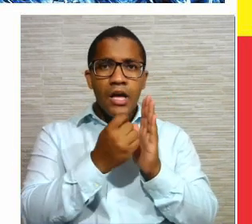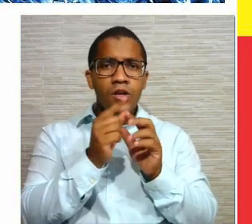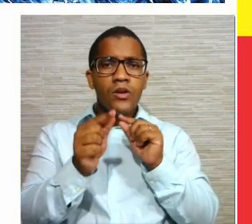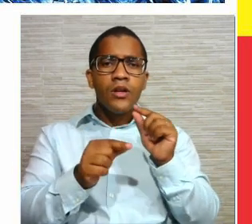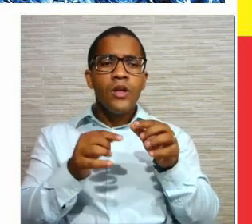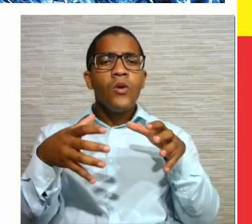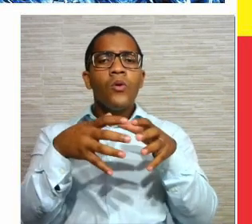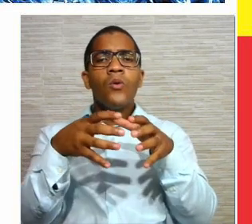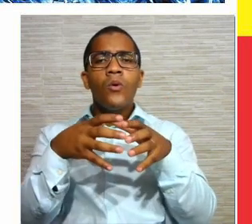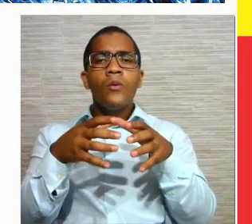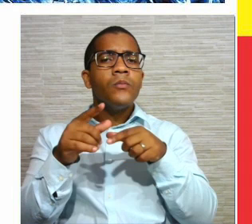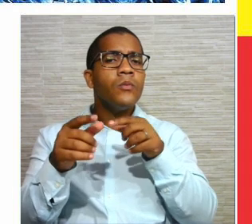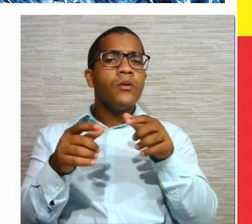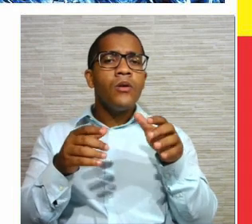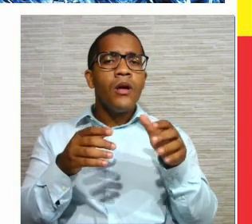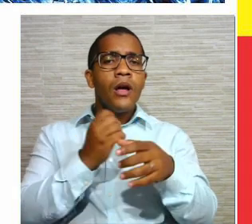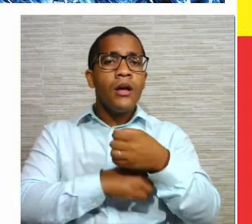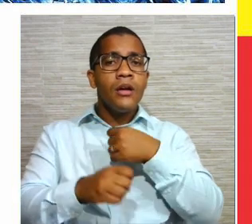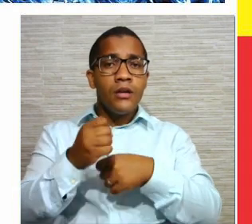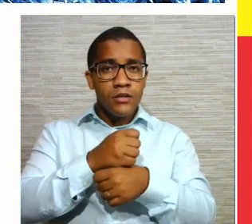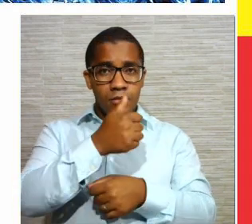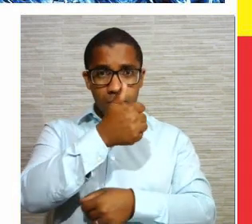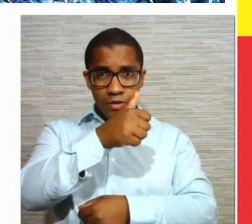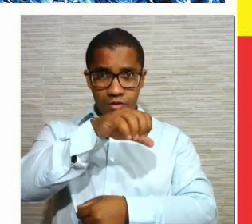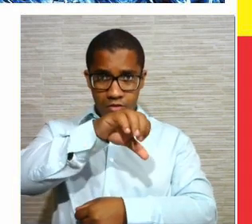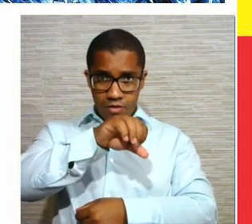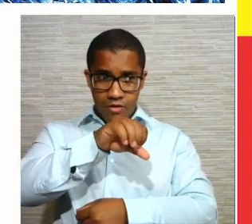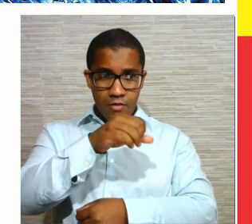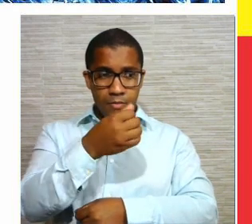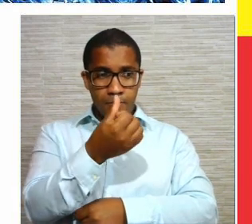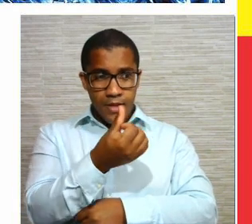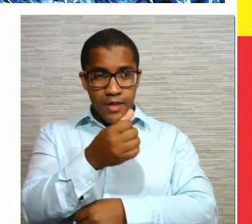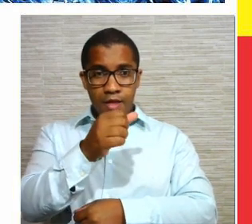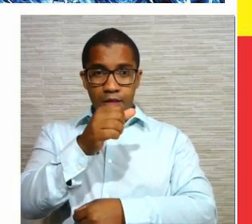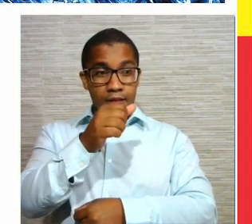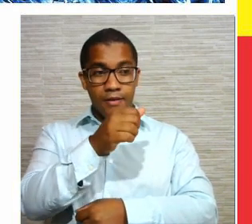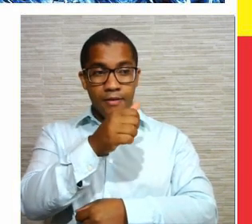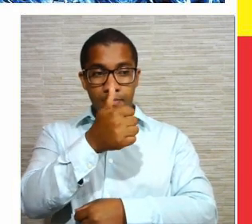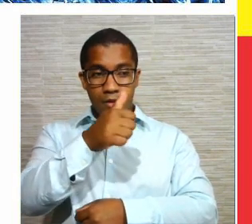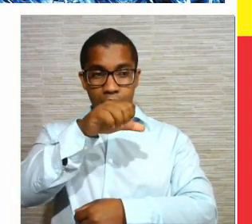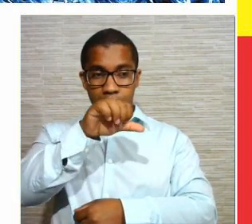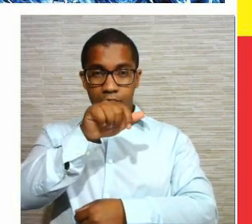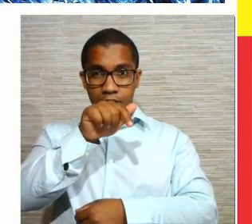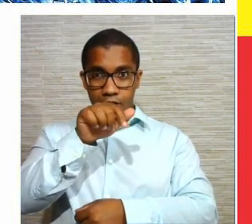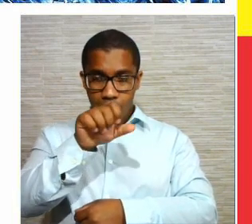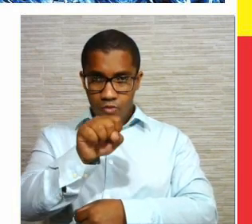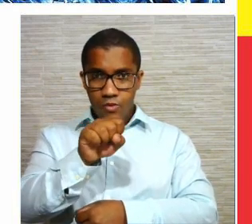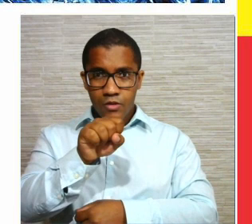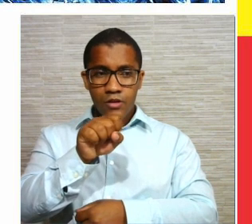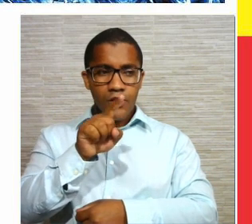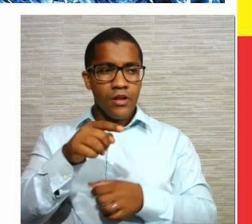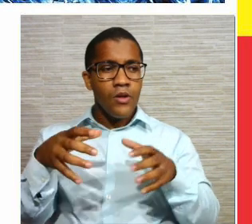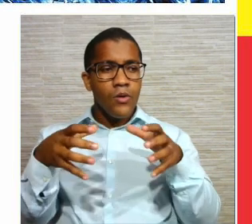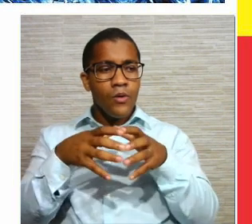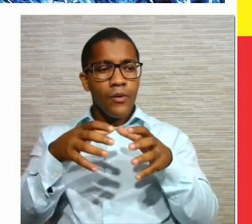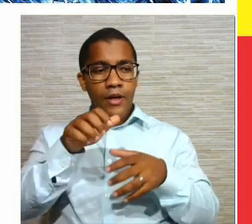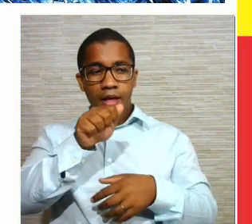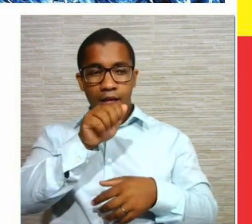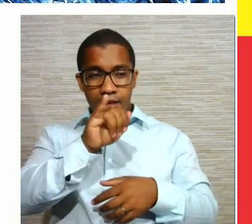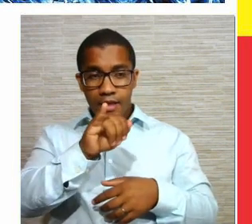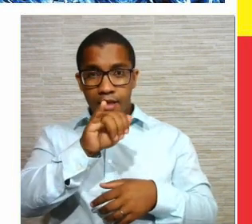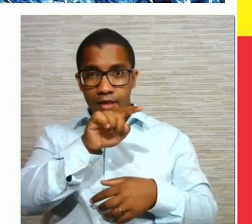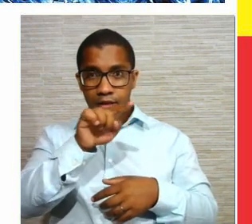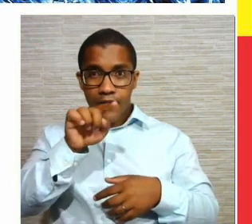aqui no Brasil deu-se por volta de 1978, né, com a banda AI-5, né, Restos